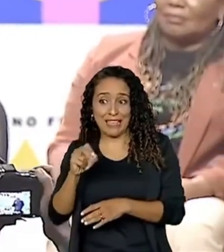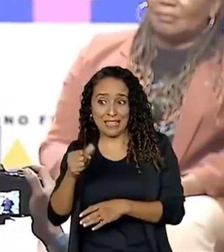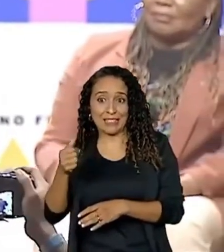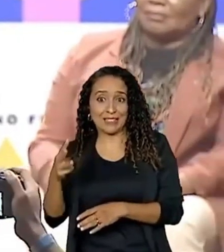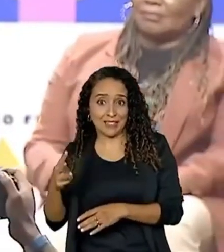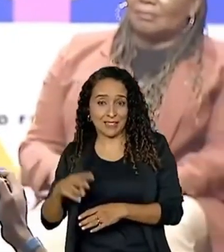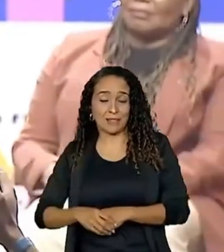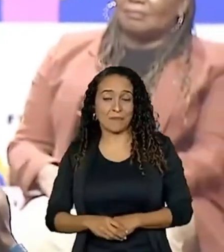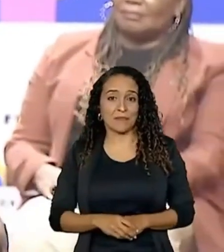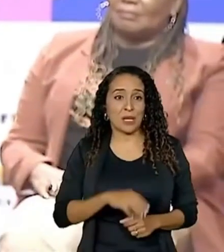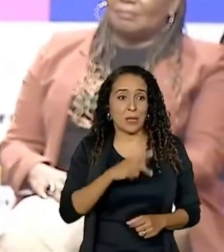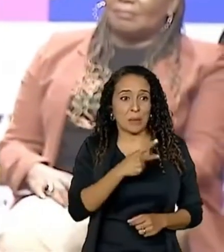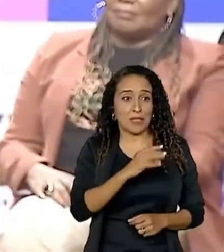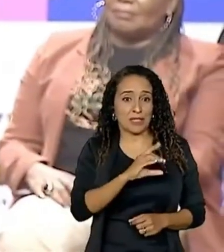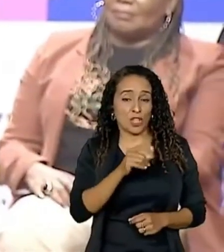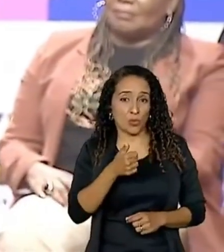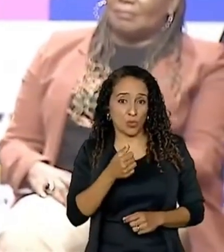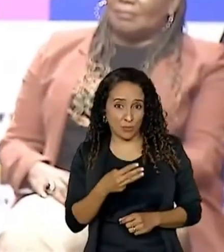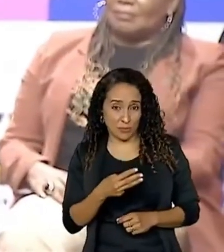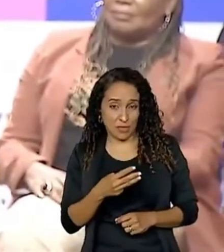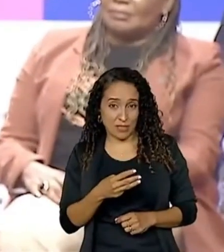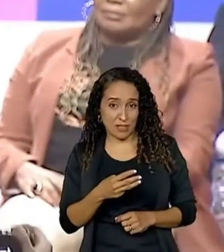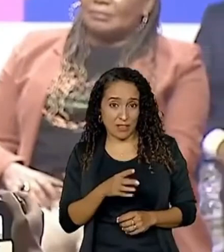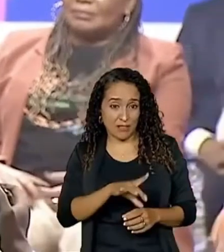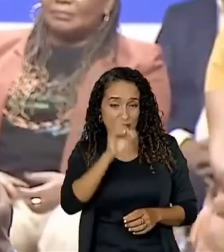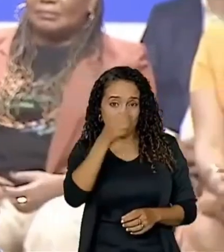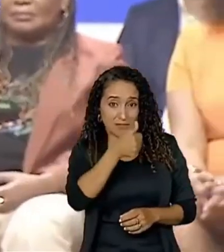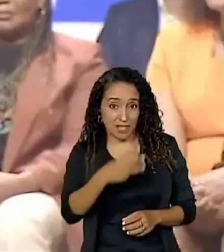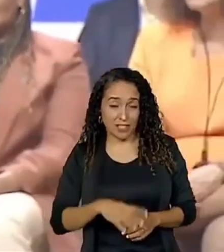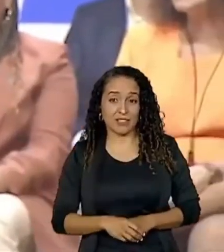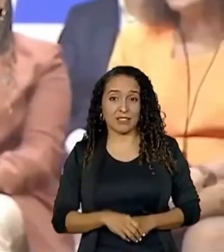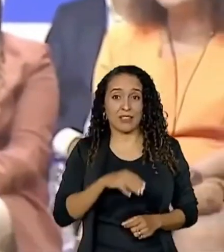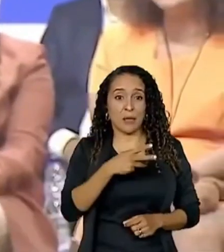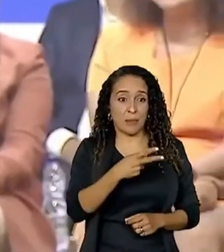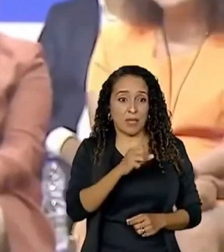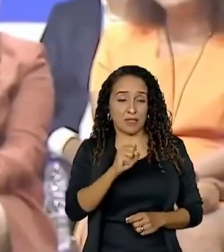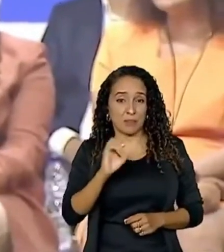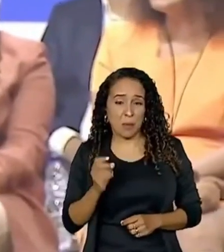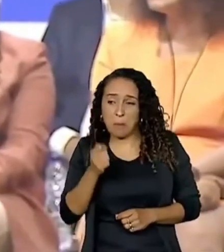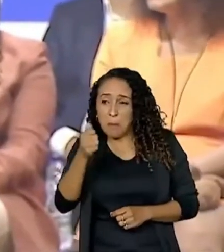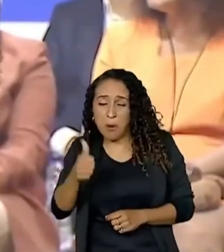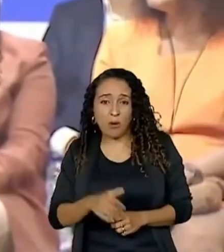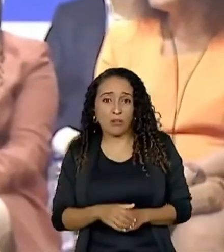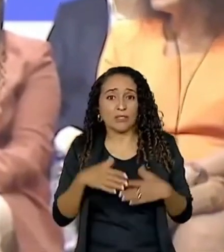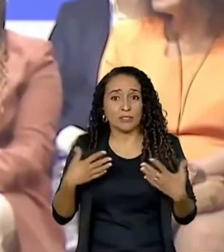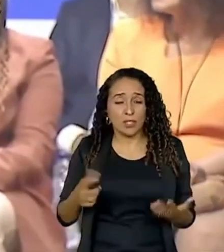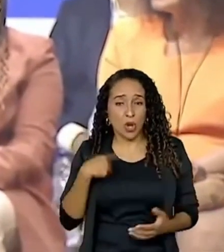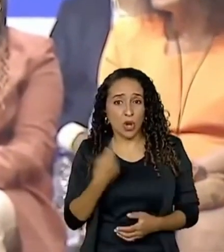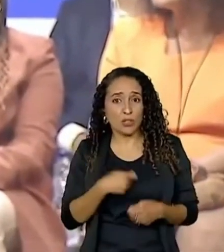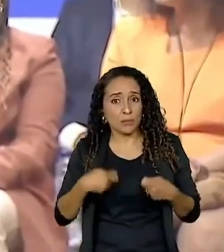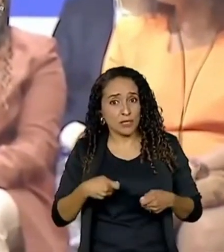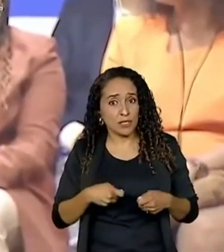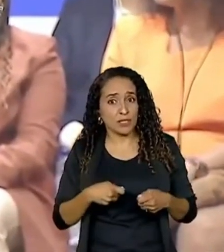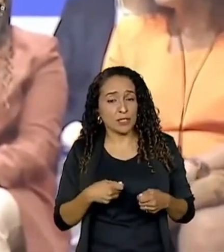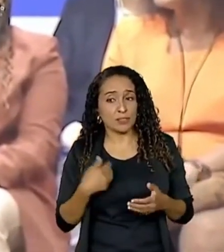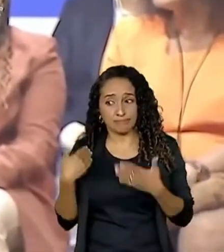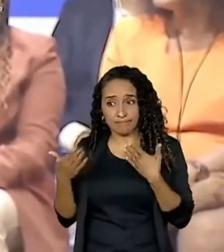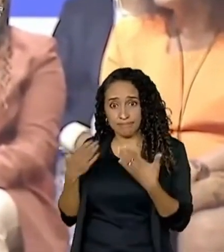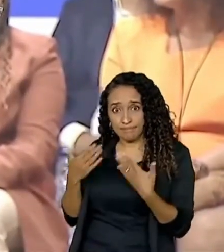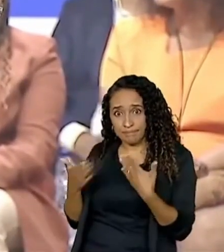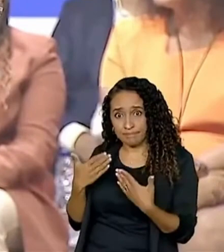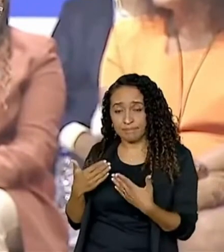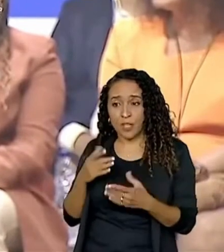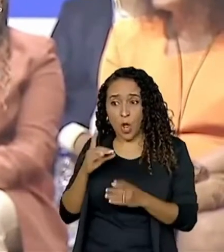PCdoB elegeu 12 ou 13 deputados. O PSB elegeu poucos. Ou seja, então nós temos que conversar